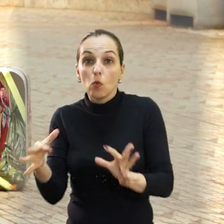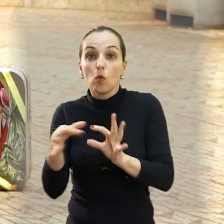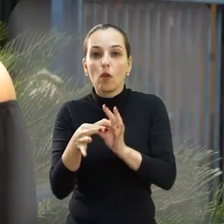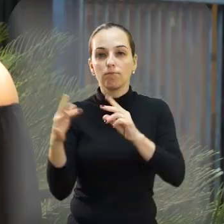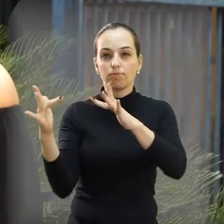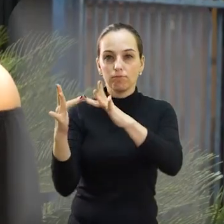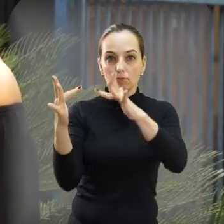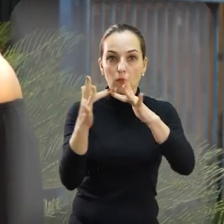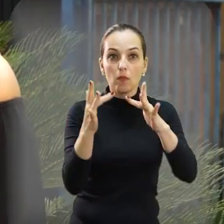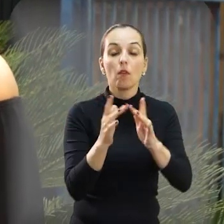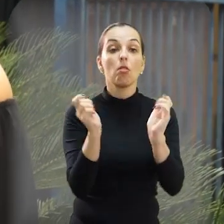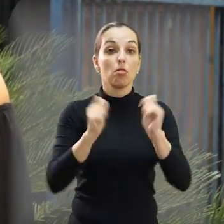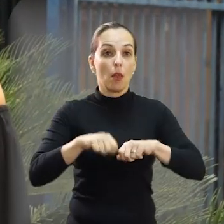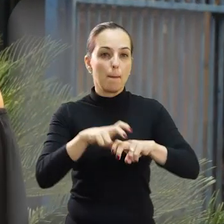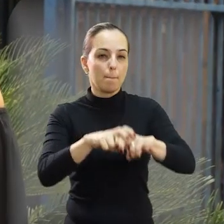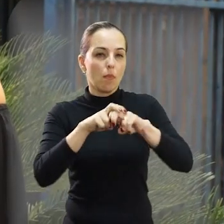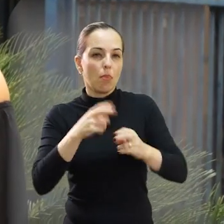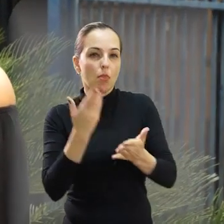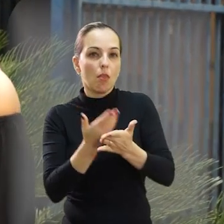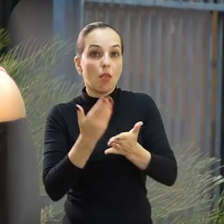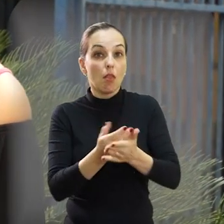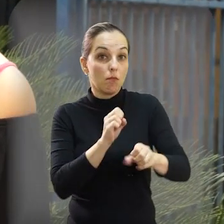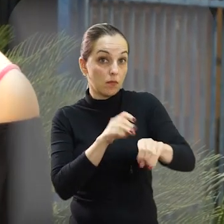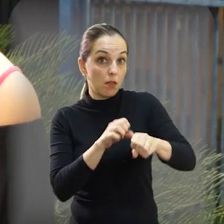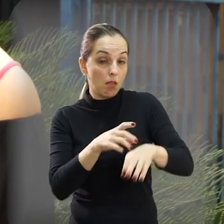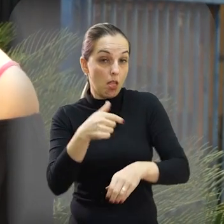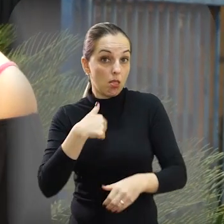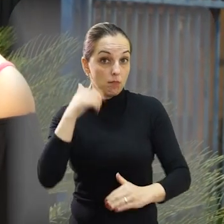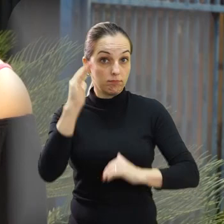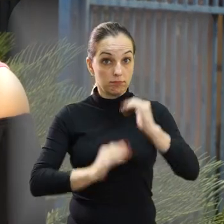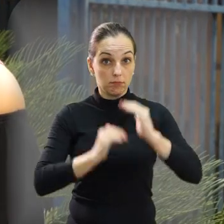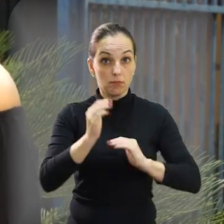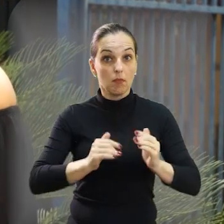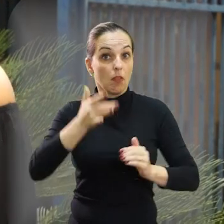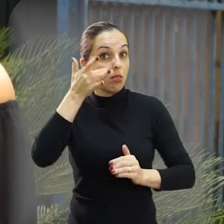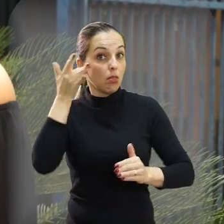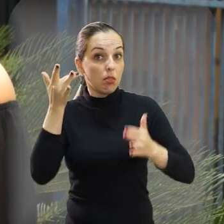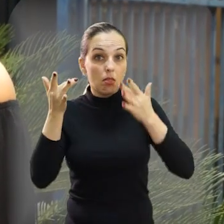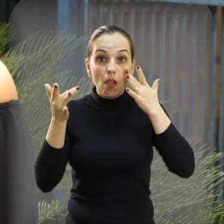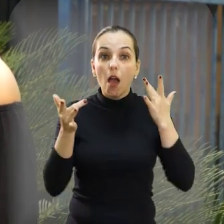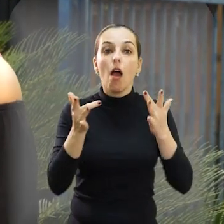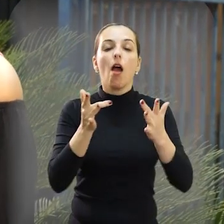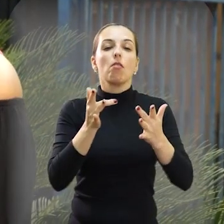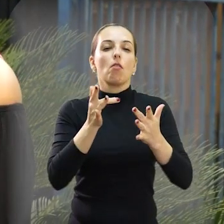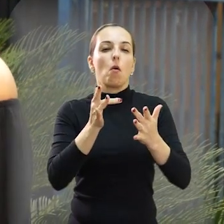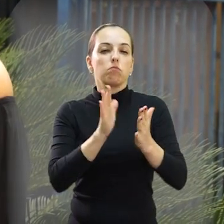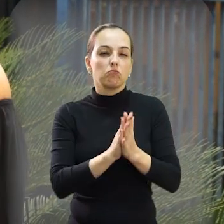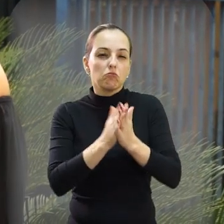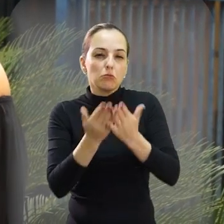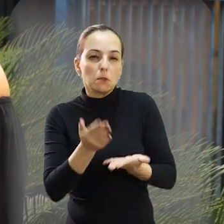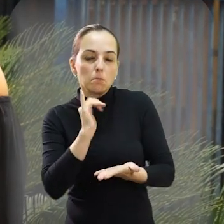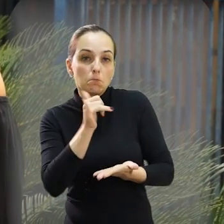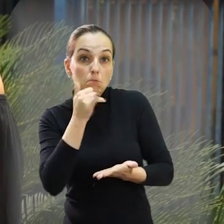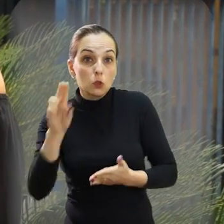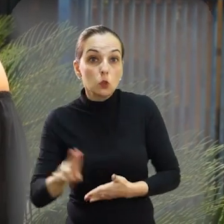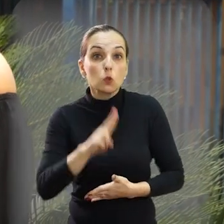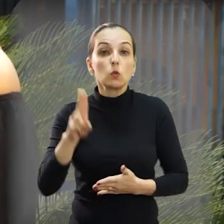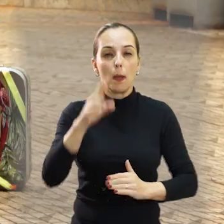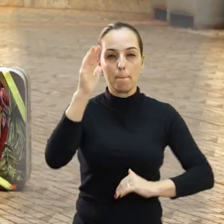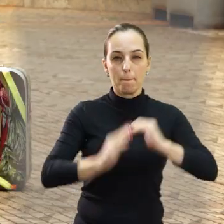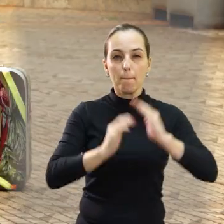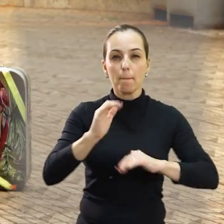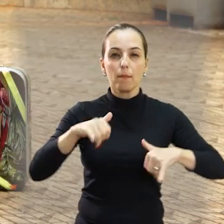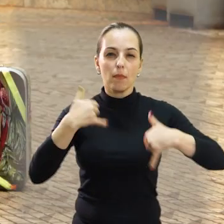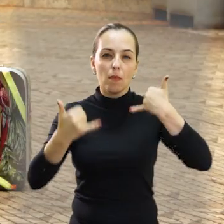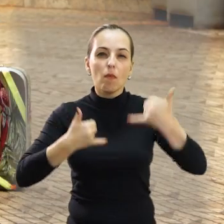as crianças. E nas minhas aulas, eu sempre usei técnicas de teatro, histórias, sempre trabalhei com o lúdico e